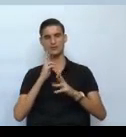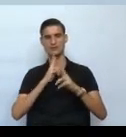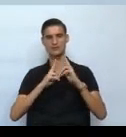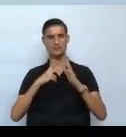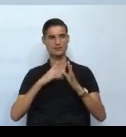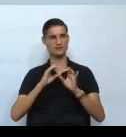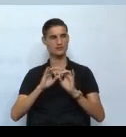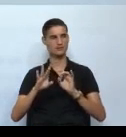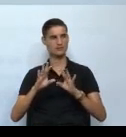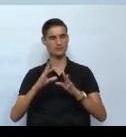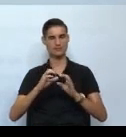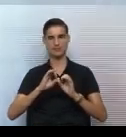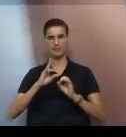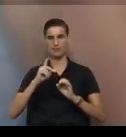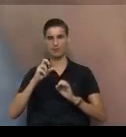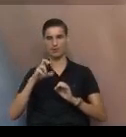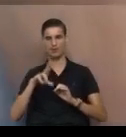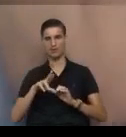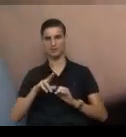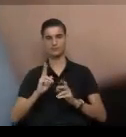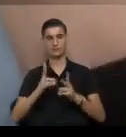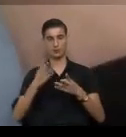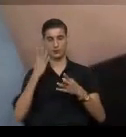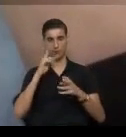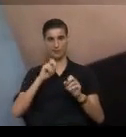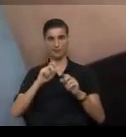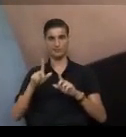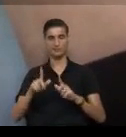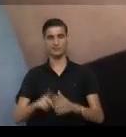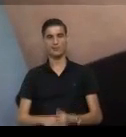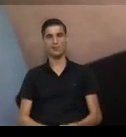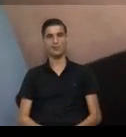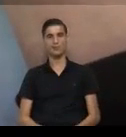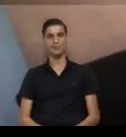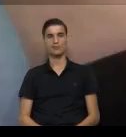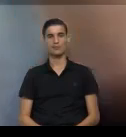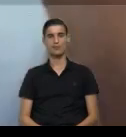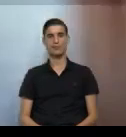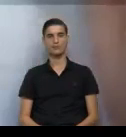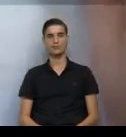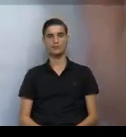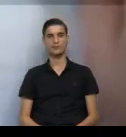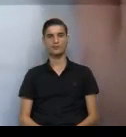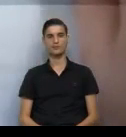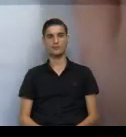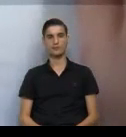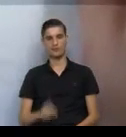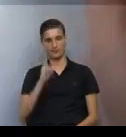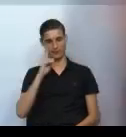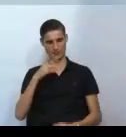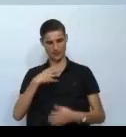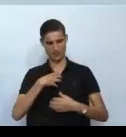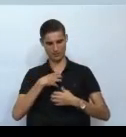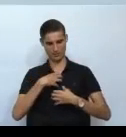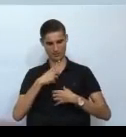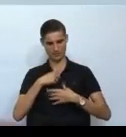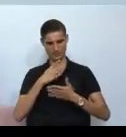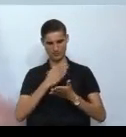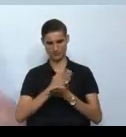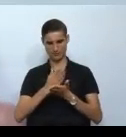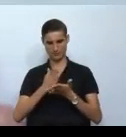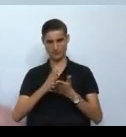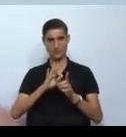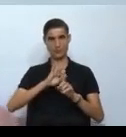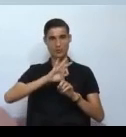em coordenadas polares. Continuando, então vamos lá. Considerando as condições